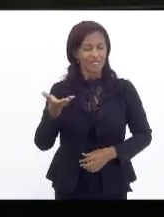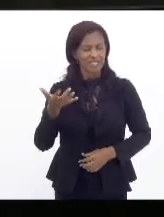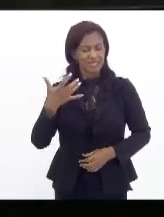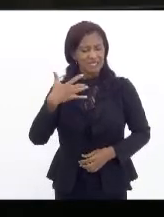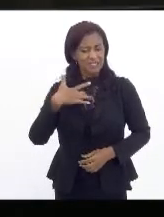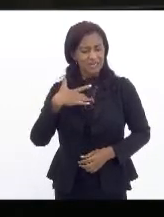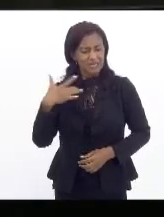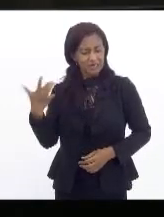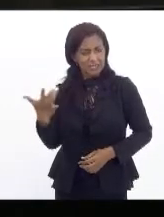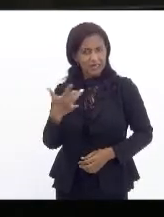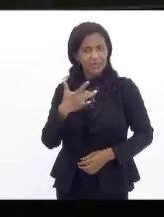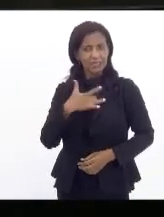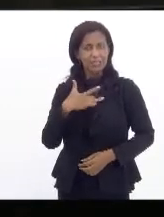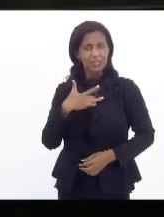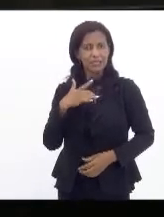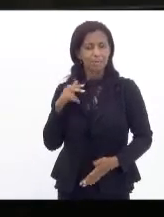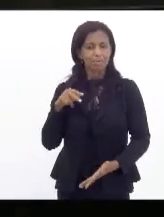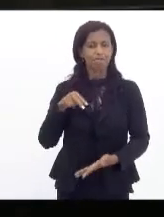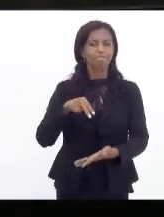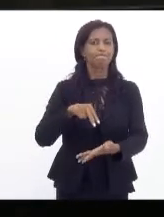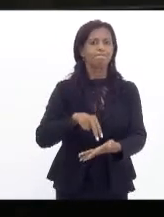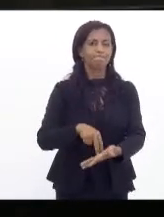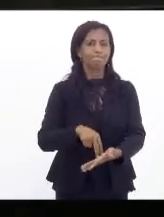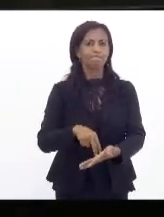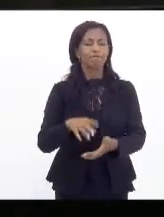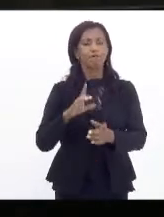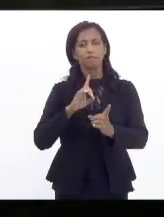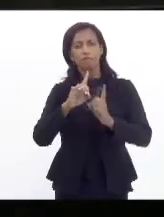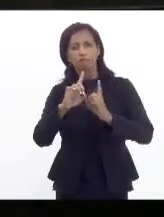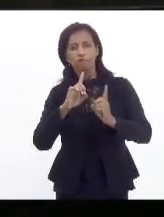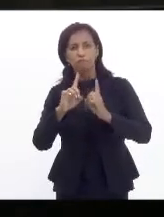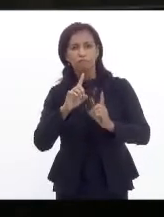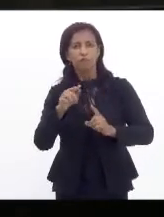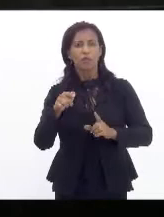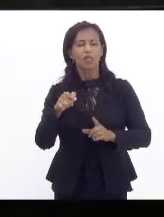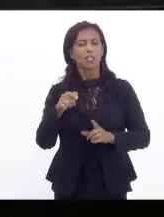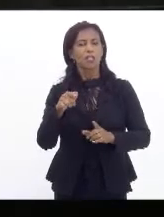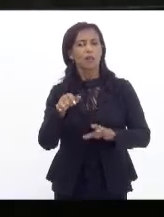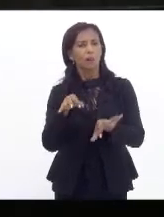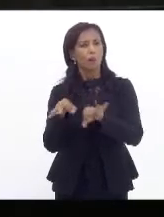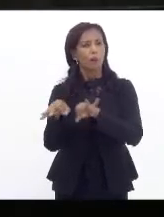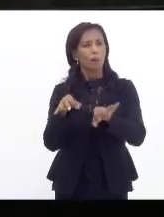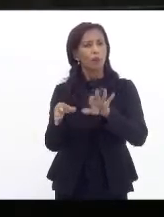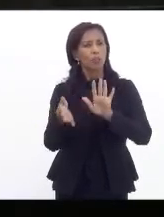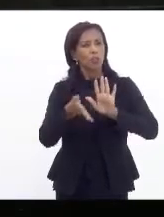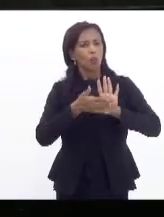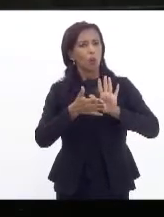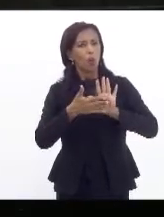tocada para vir aqui discutir esse projeto de lei